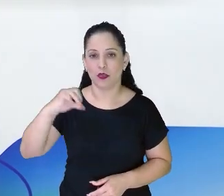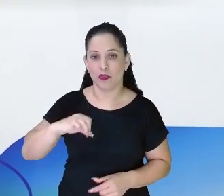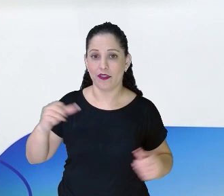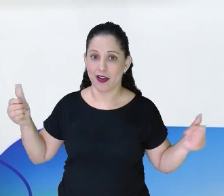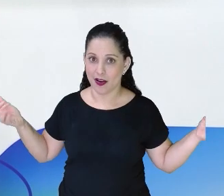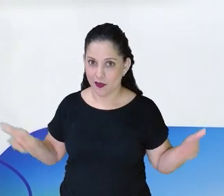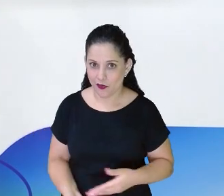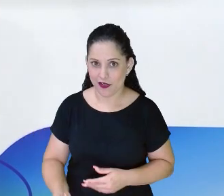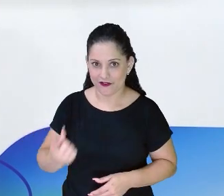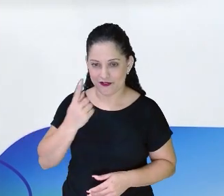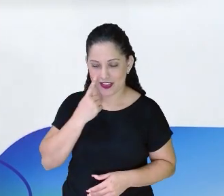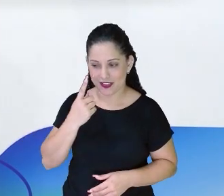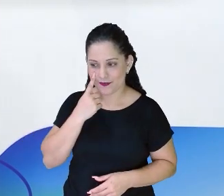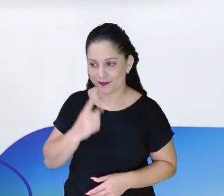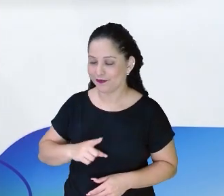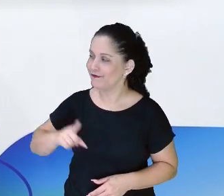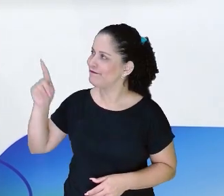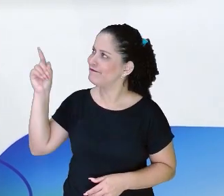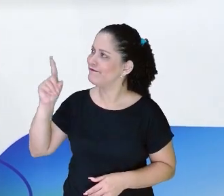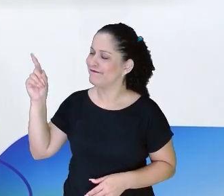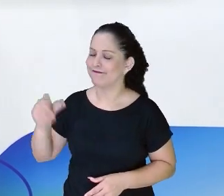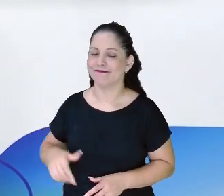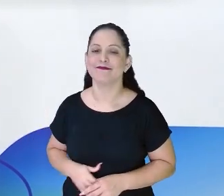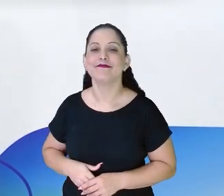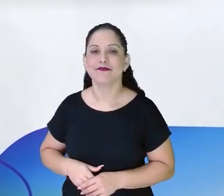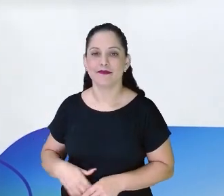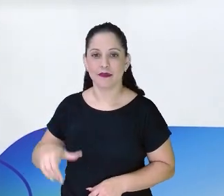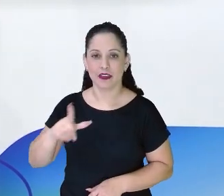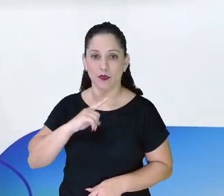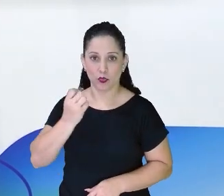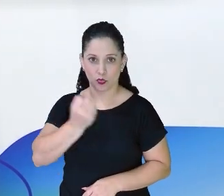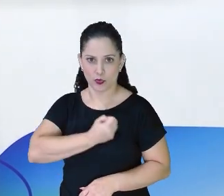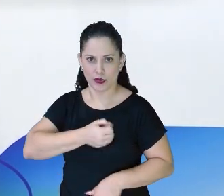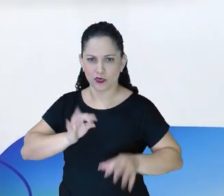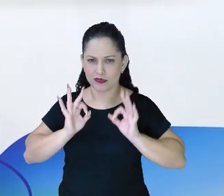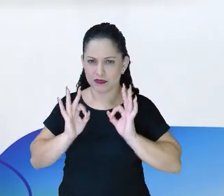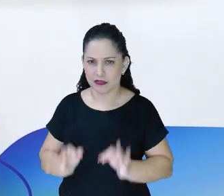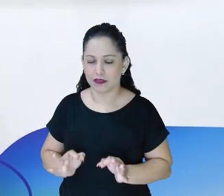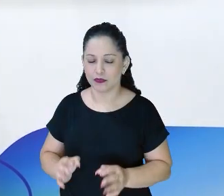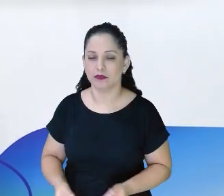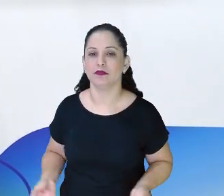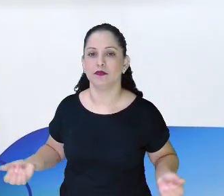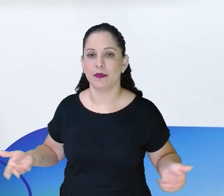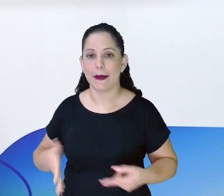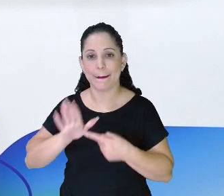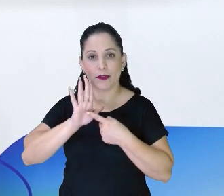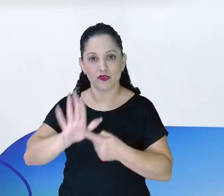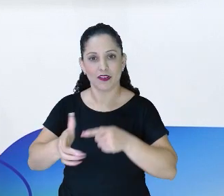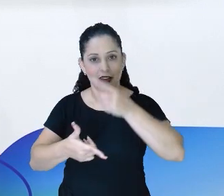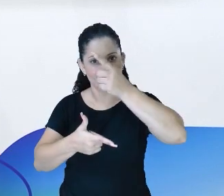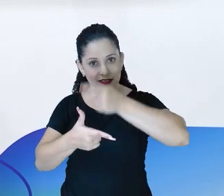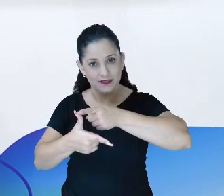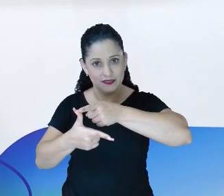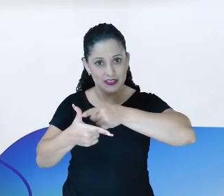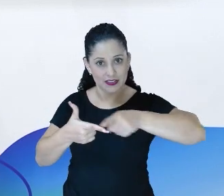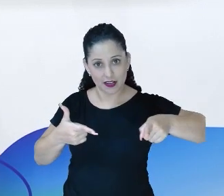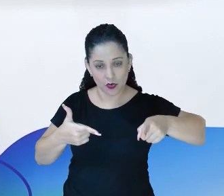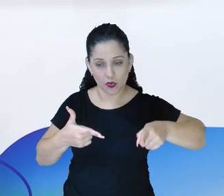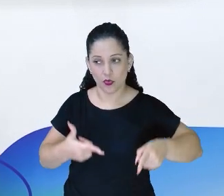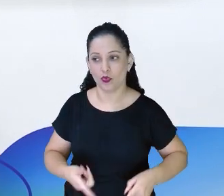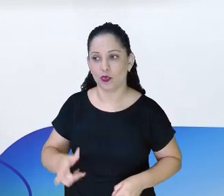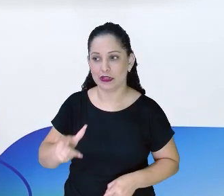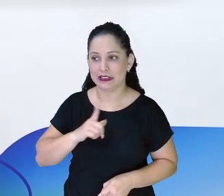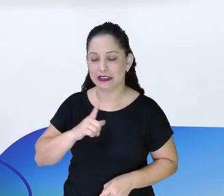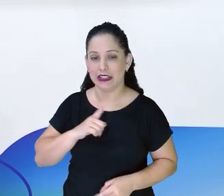aqui para vocês perceberem na mancala um número exato. Vou fazer uma divisão com